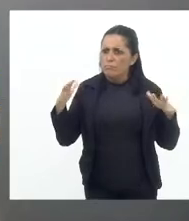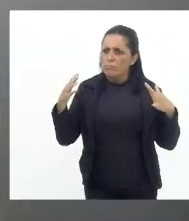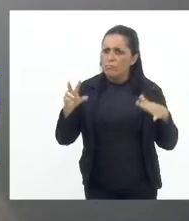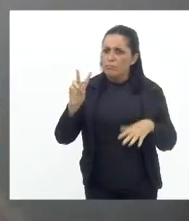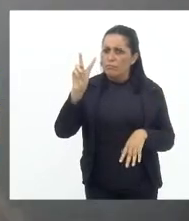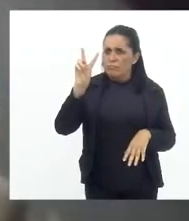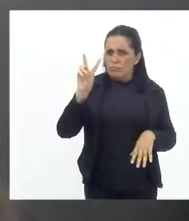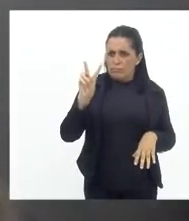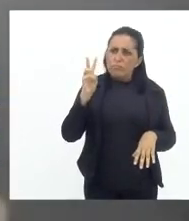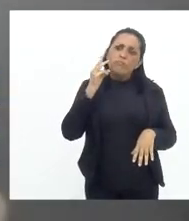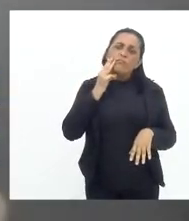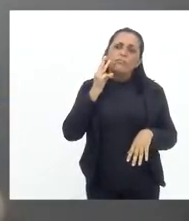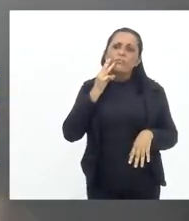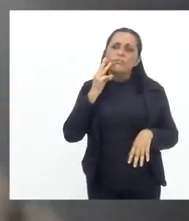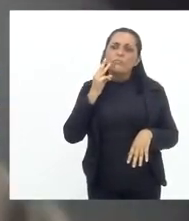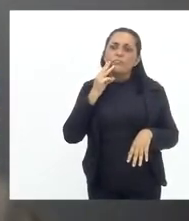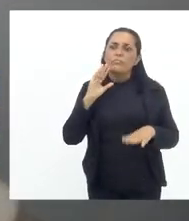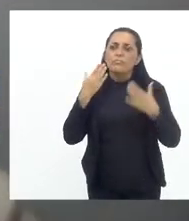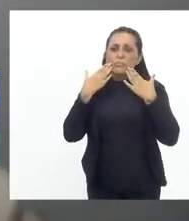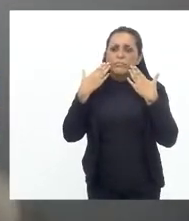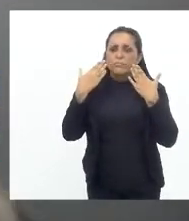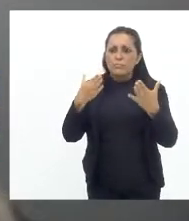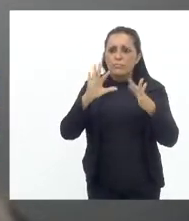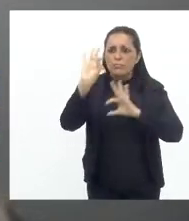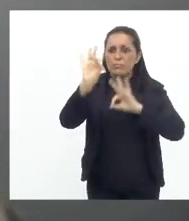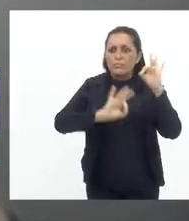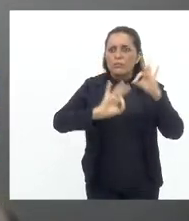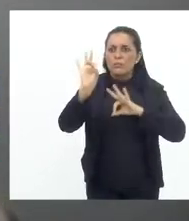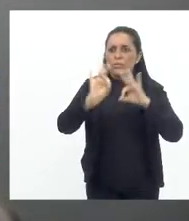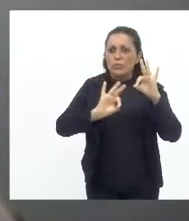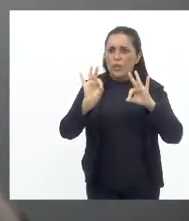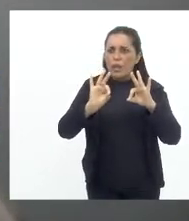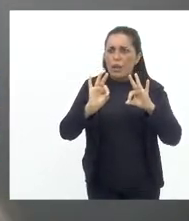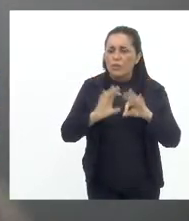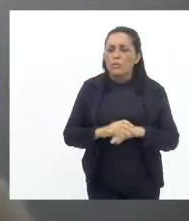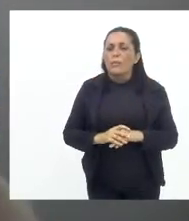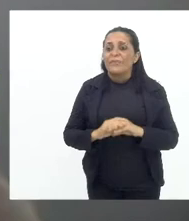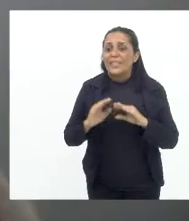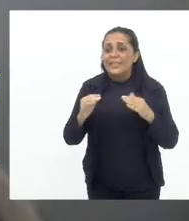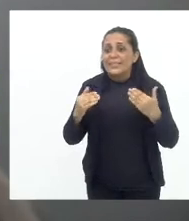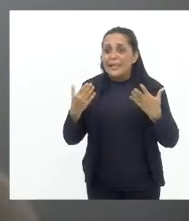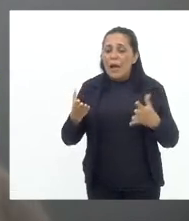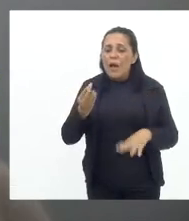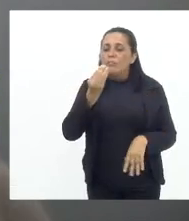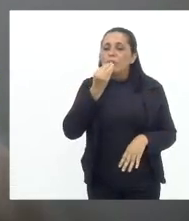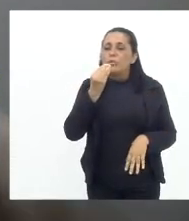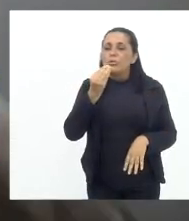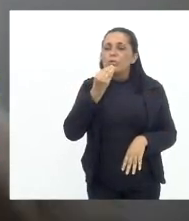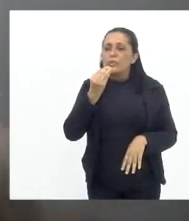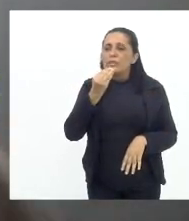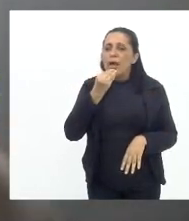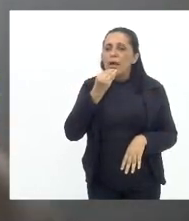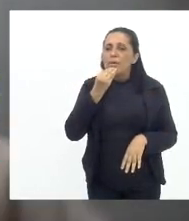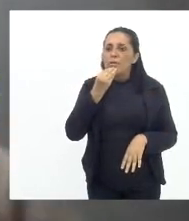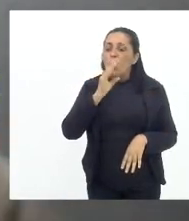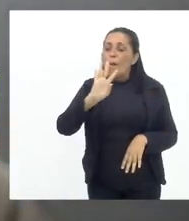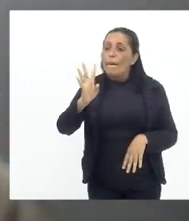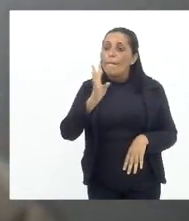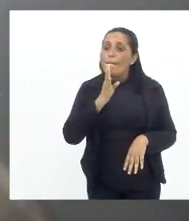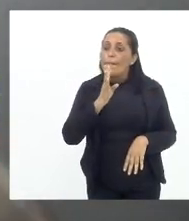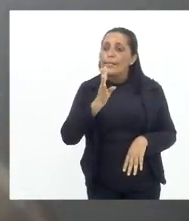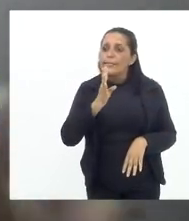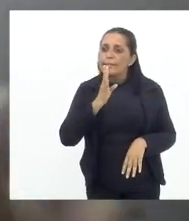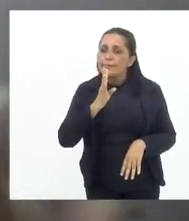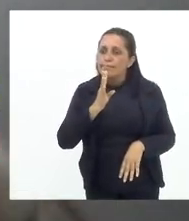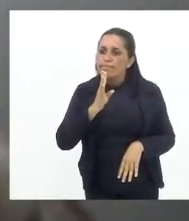Walter Carneiro por apresentar esse projeto é dar oportunidade através do conhecimento